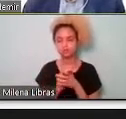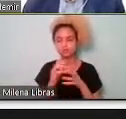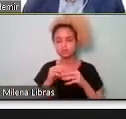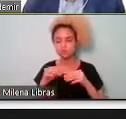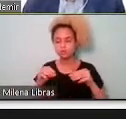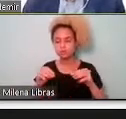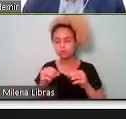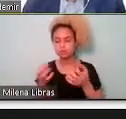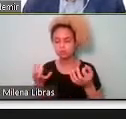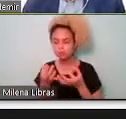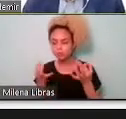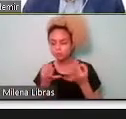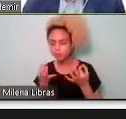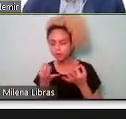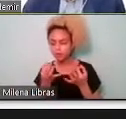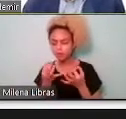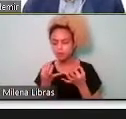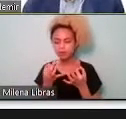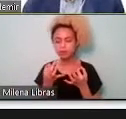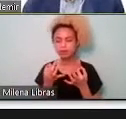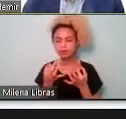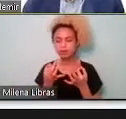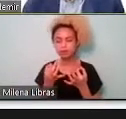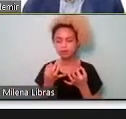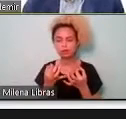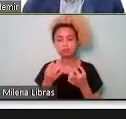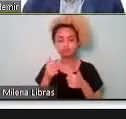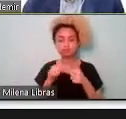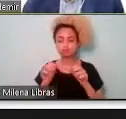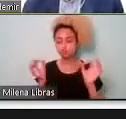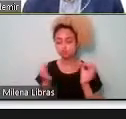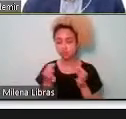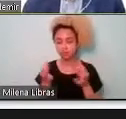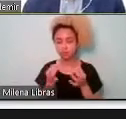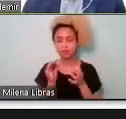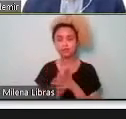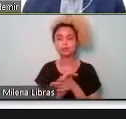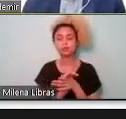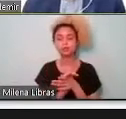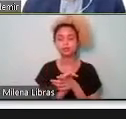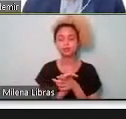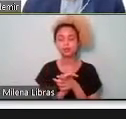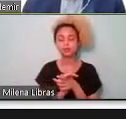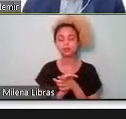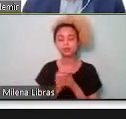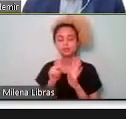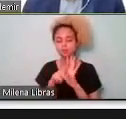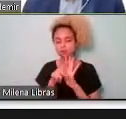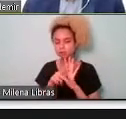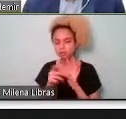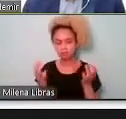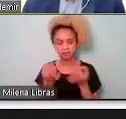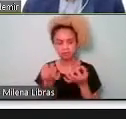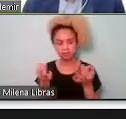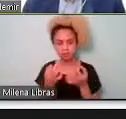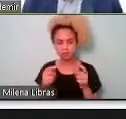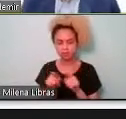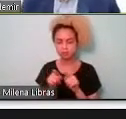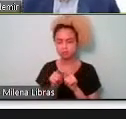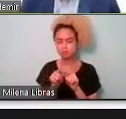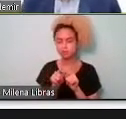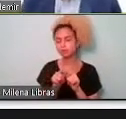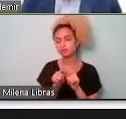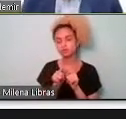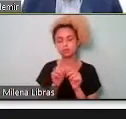perfeito, estava análise perfeita, do perfil geológico, o projeto estava perfeito, também o cálculo, tudo